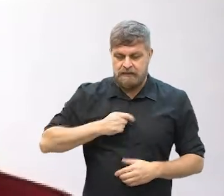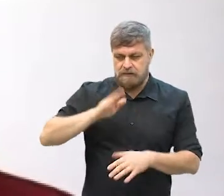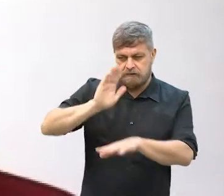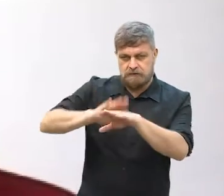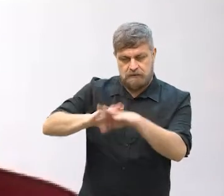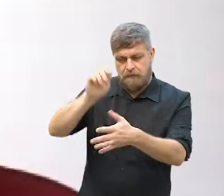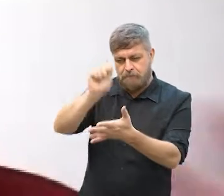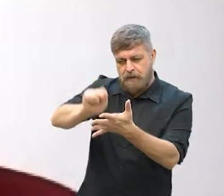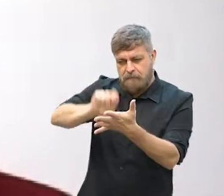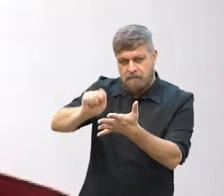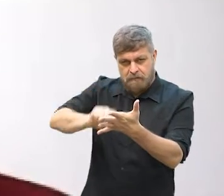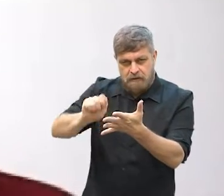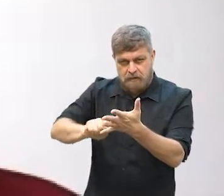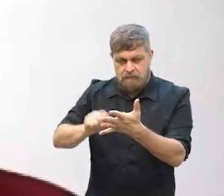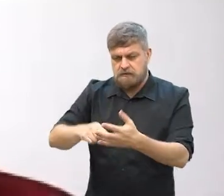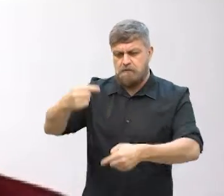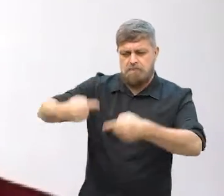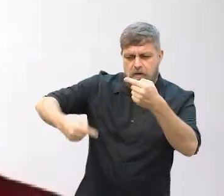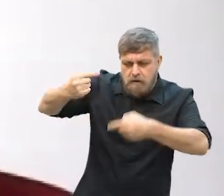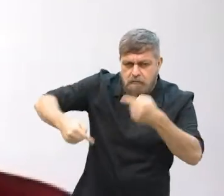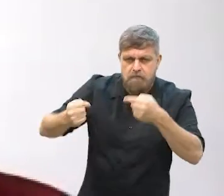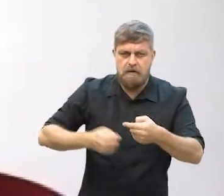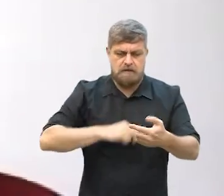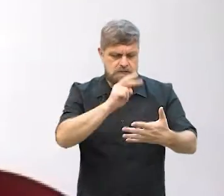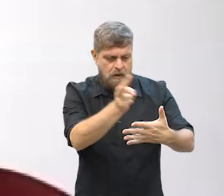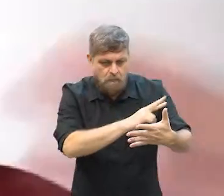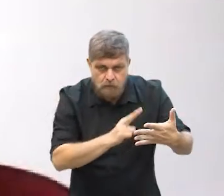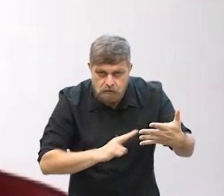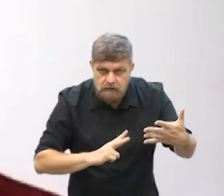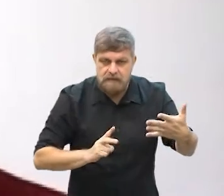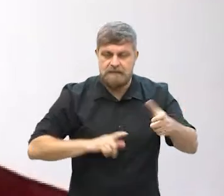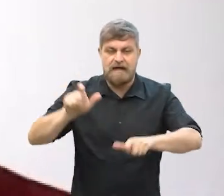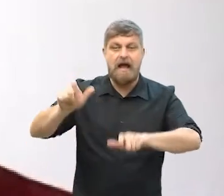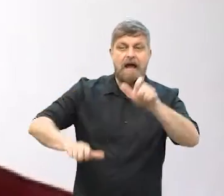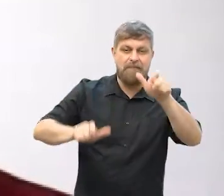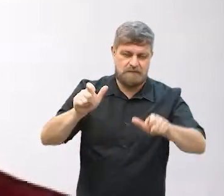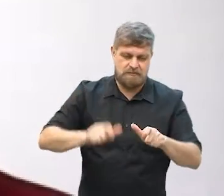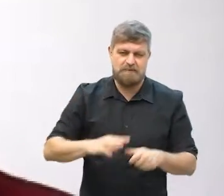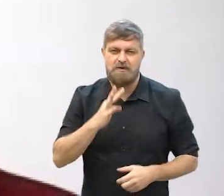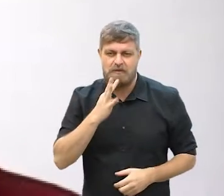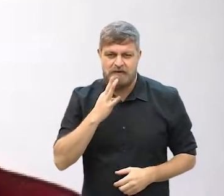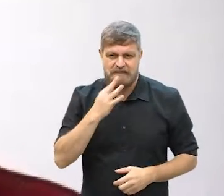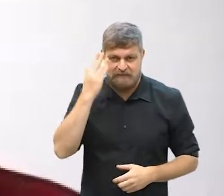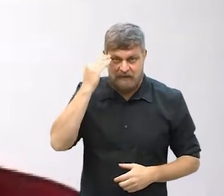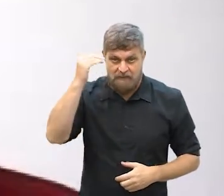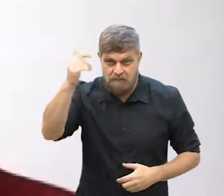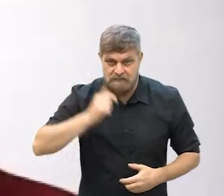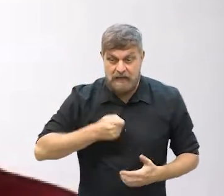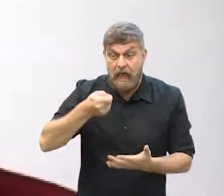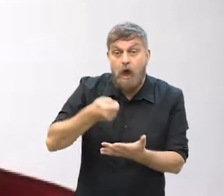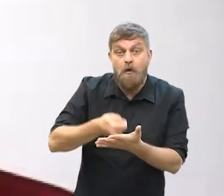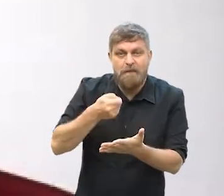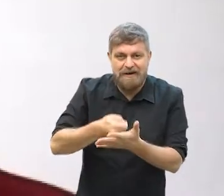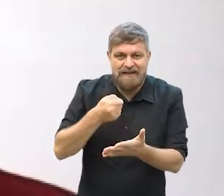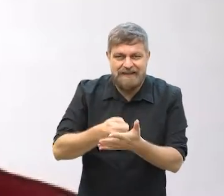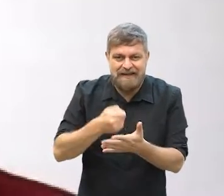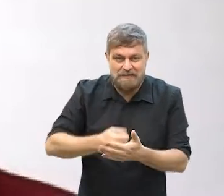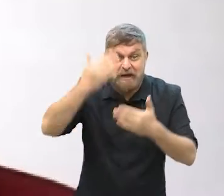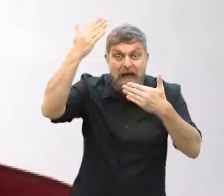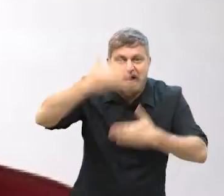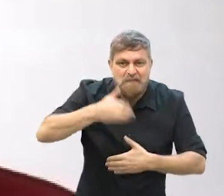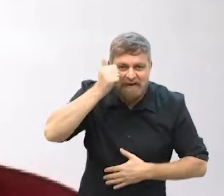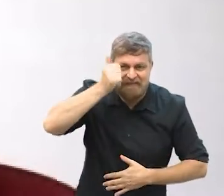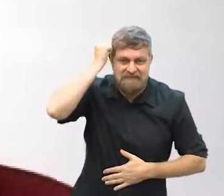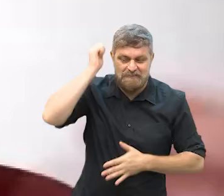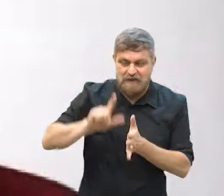dele são muito comentadas, muito lidas, muito distribuídas aí em leitura obrigatória para vestibular